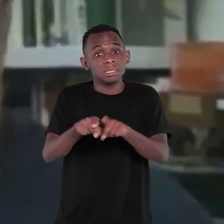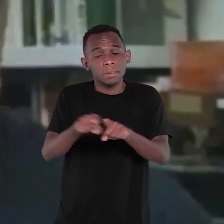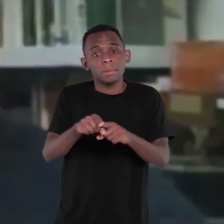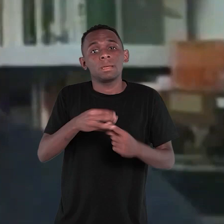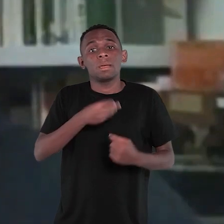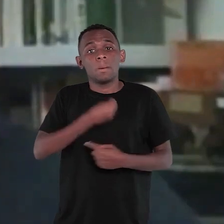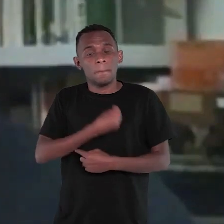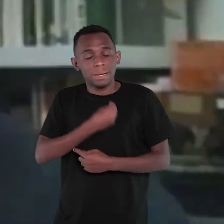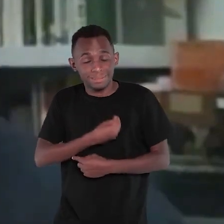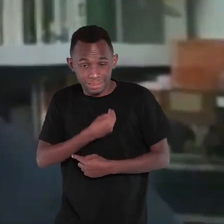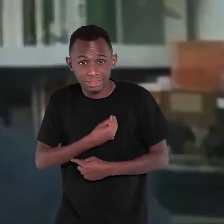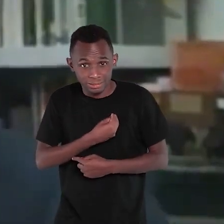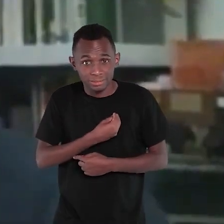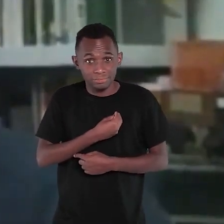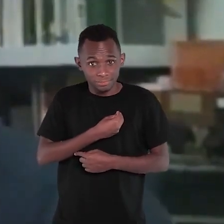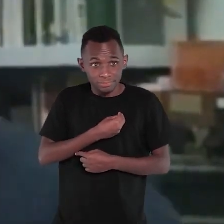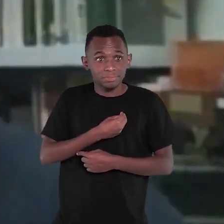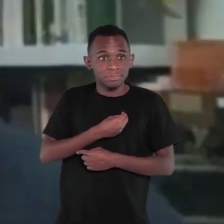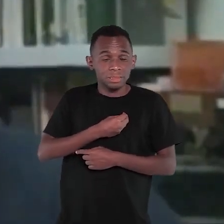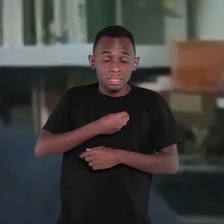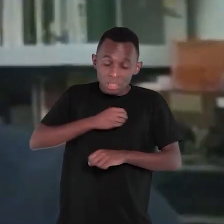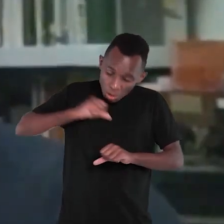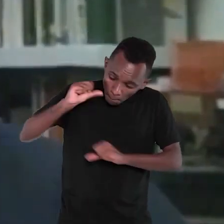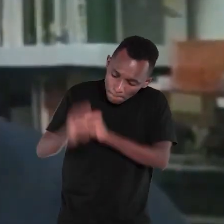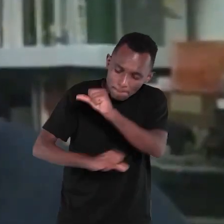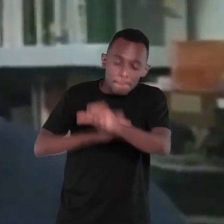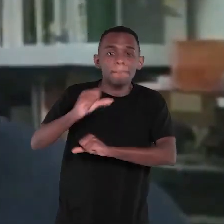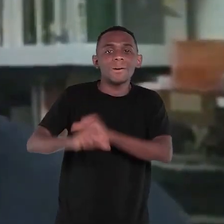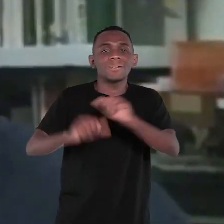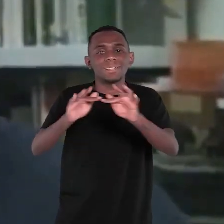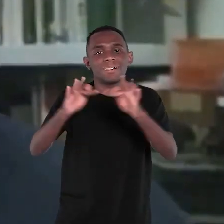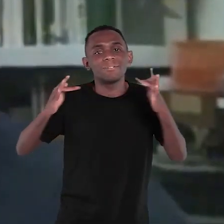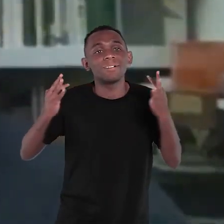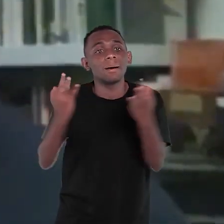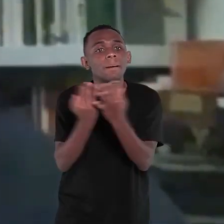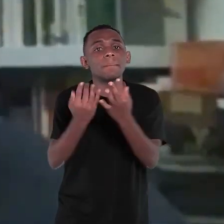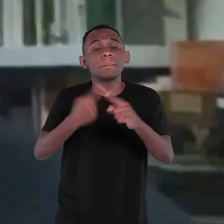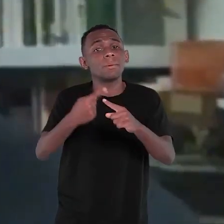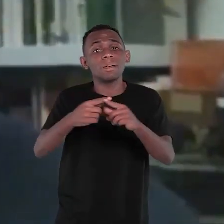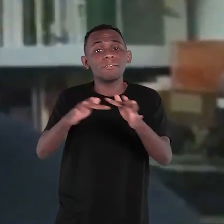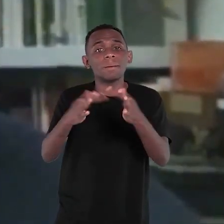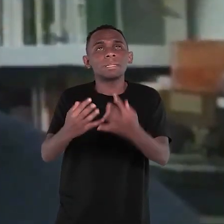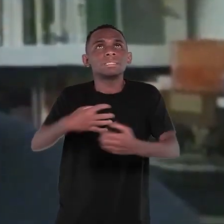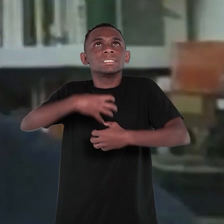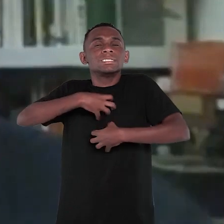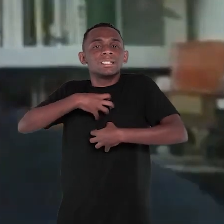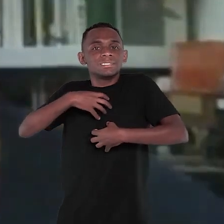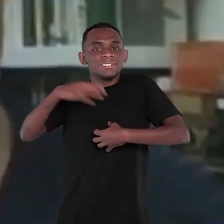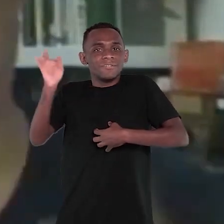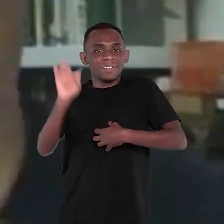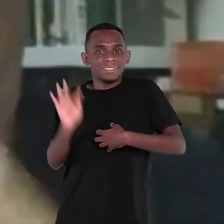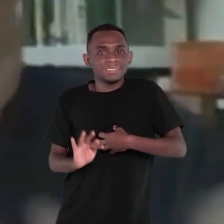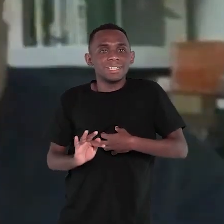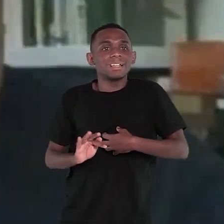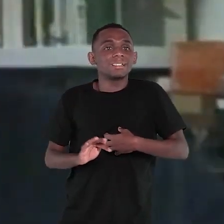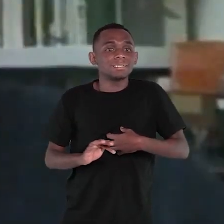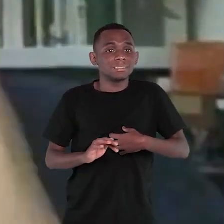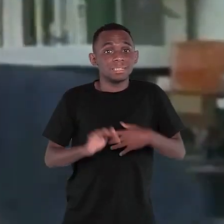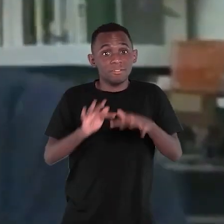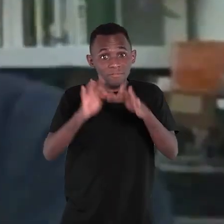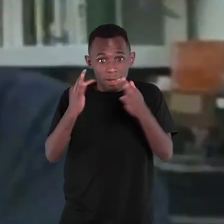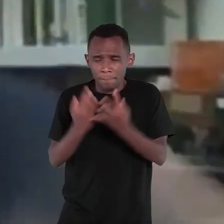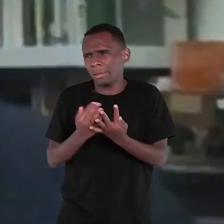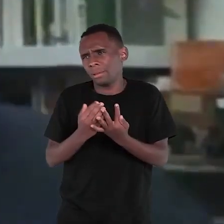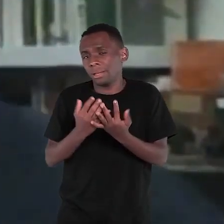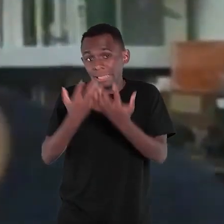no presente, de cara, já transforma a família, porque traz felicidade para a família. Uma família que se dispõe